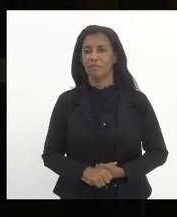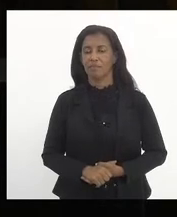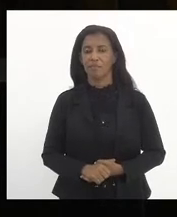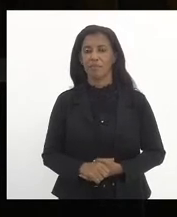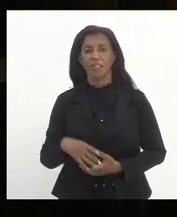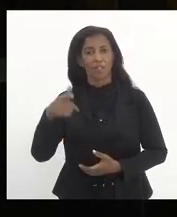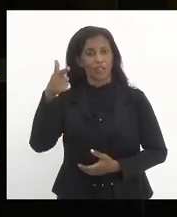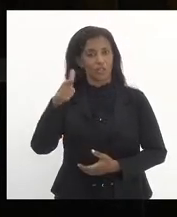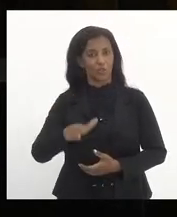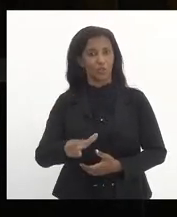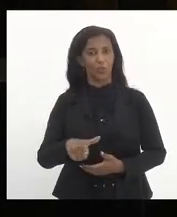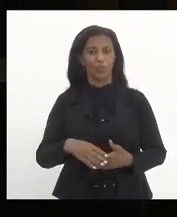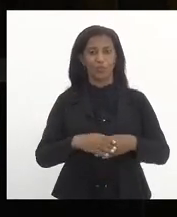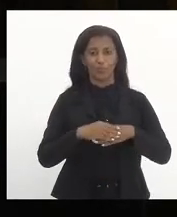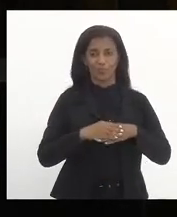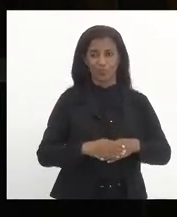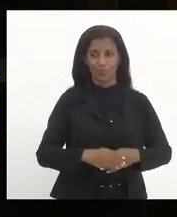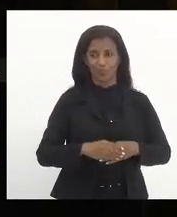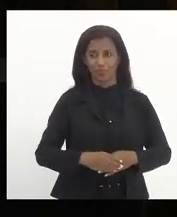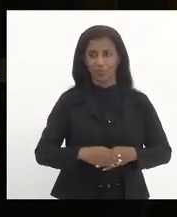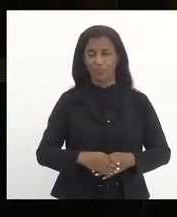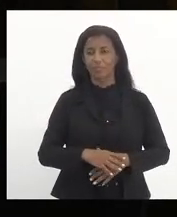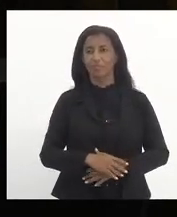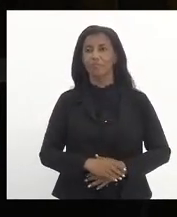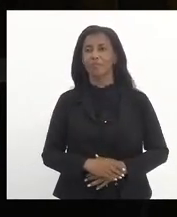novamente saudando